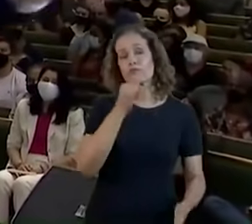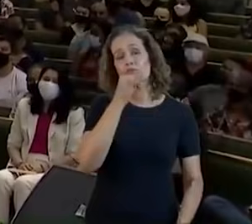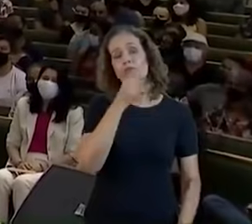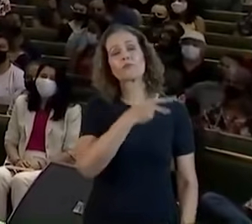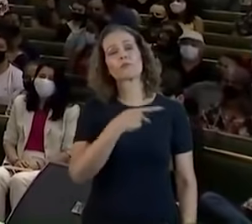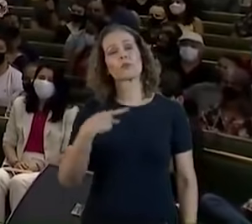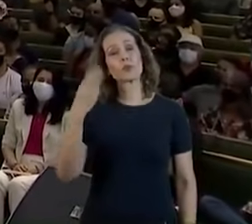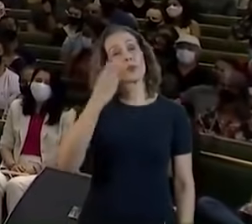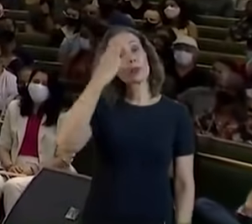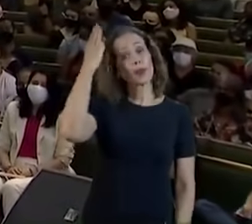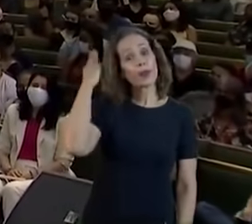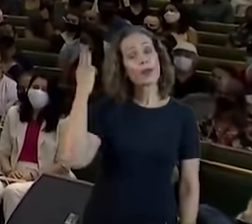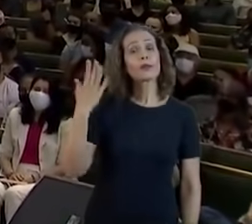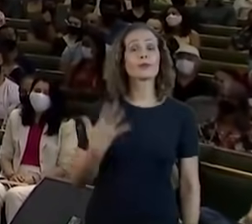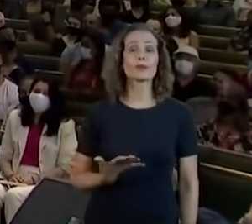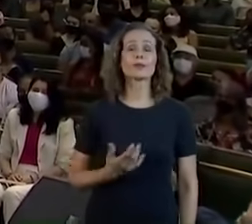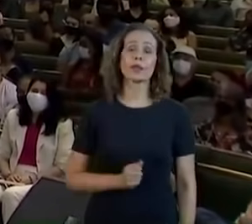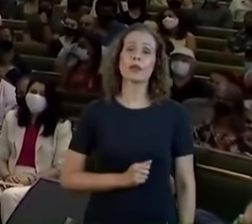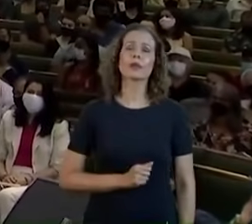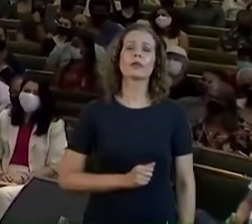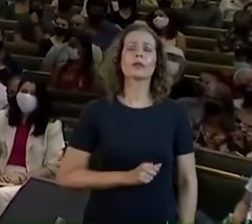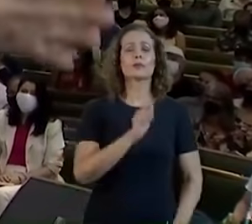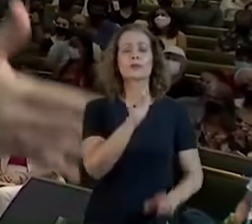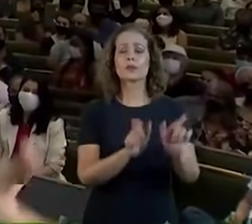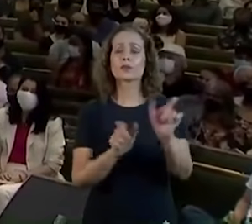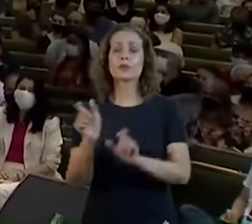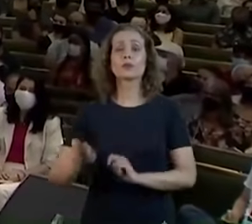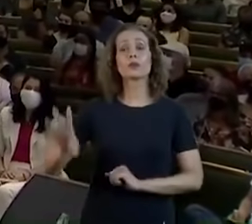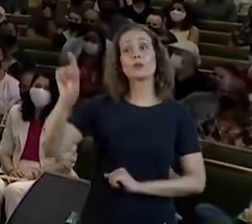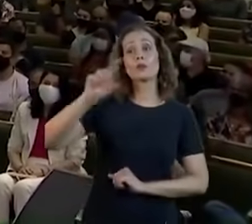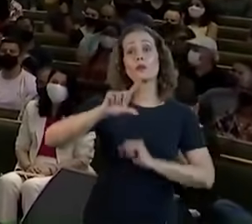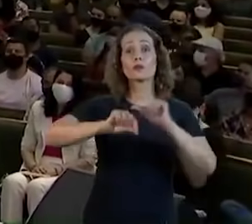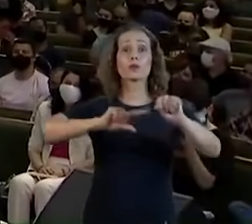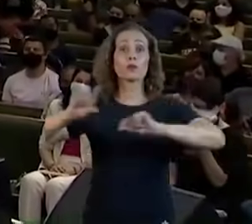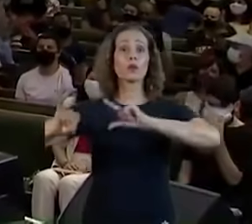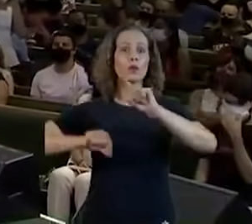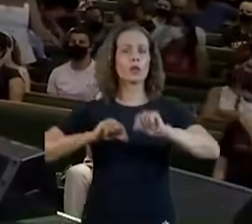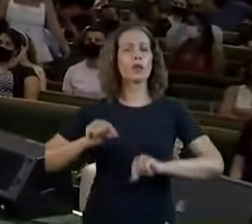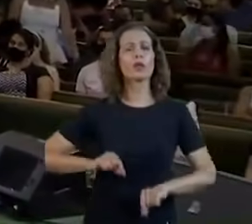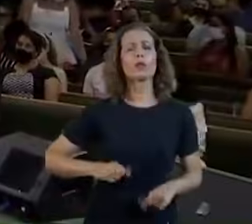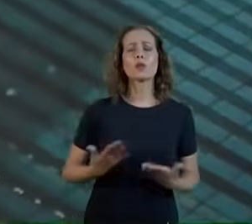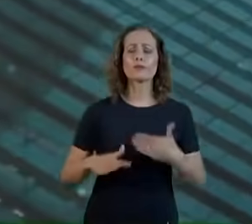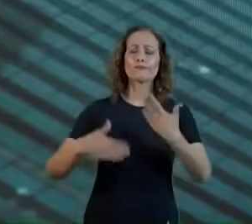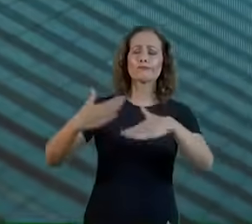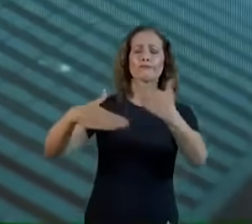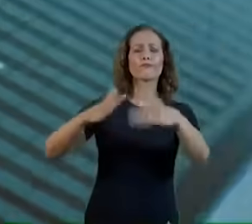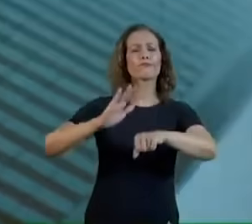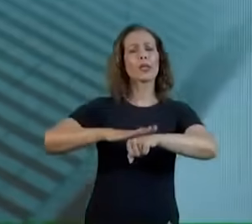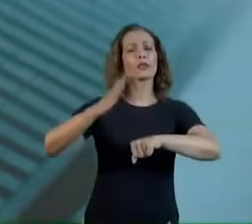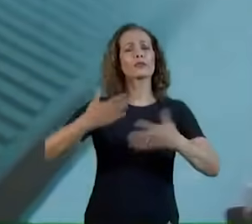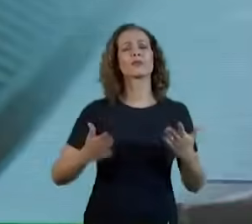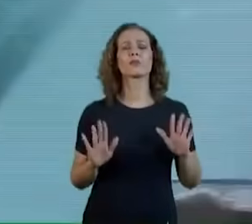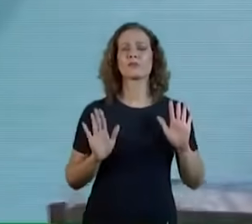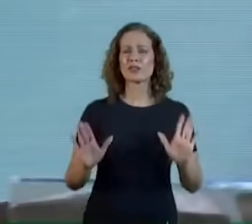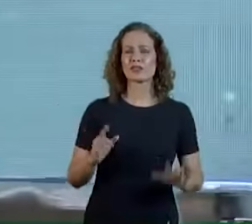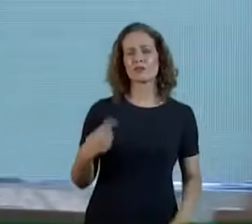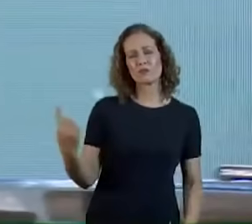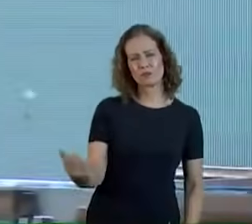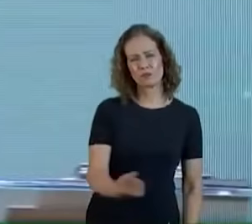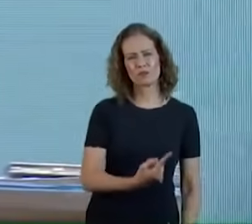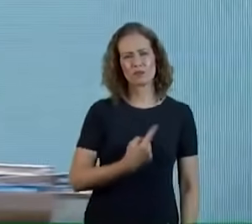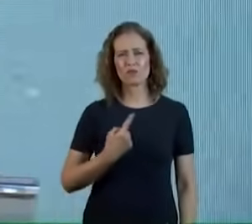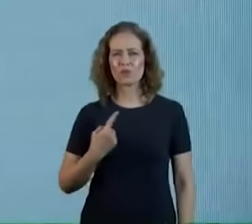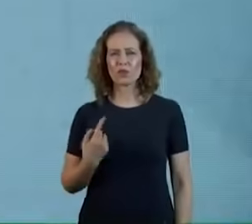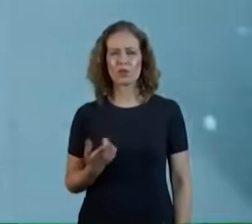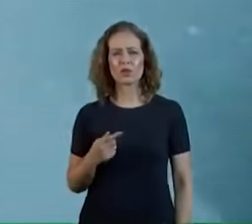de Deus que Deus levantou, que são tão ou mais imperfeitos que você, mas nem por isso a Bíblia diz que a gente pode